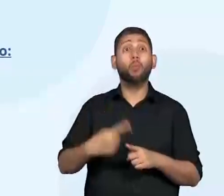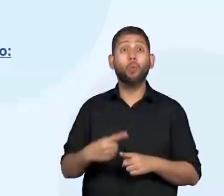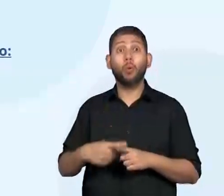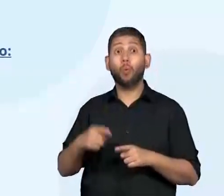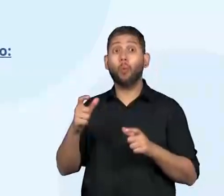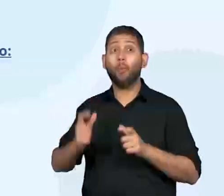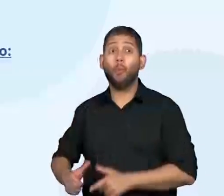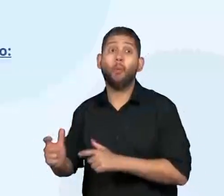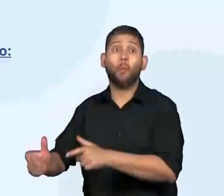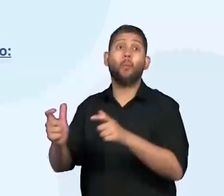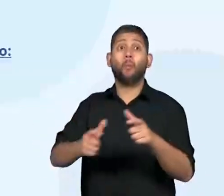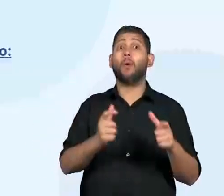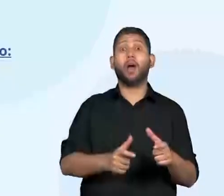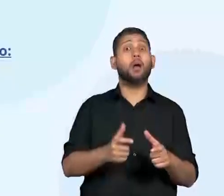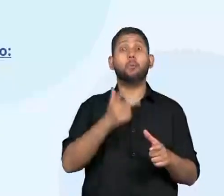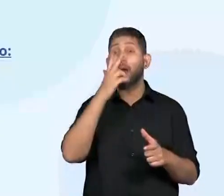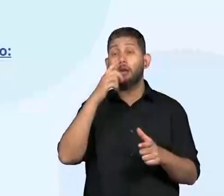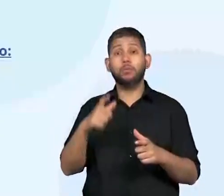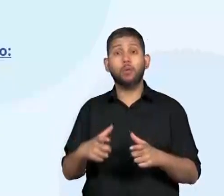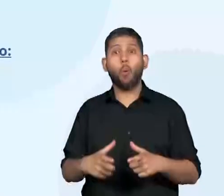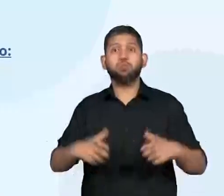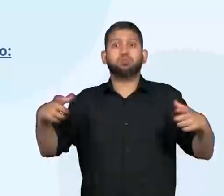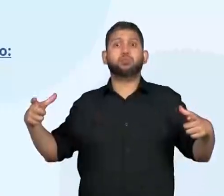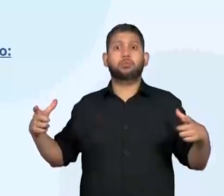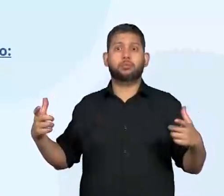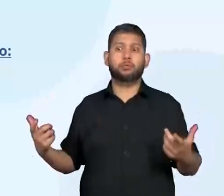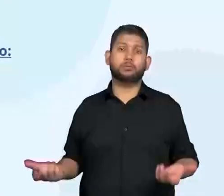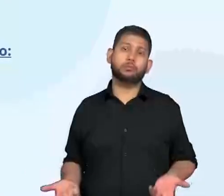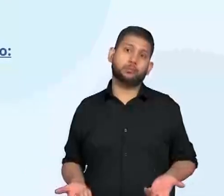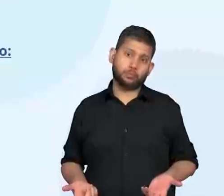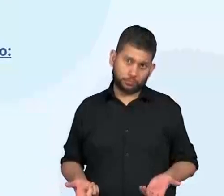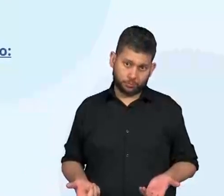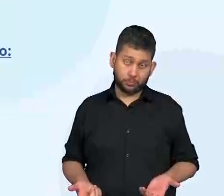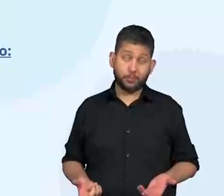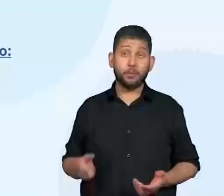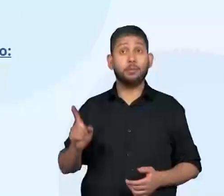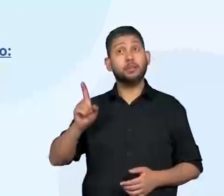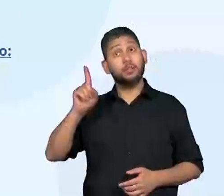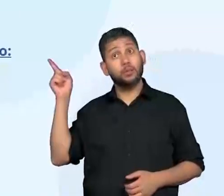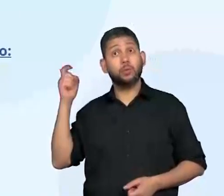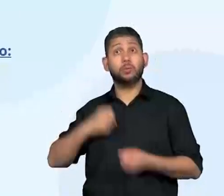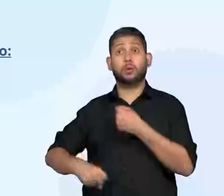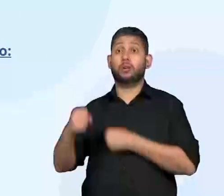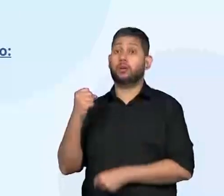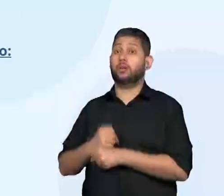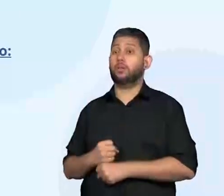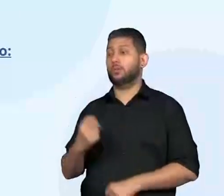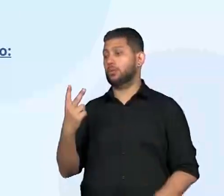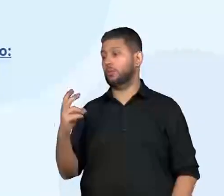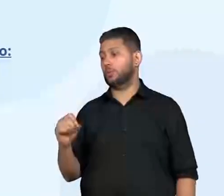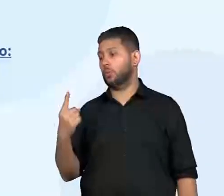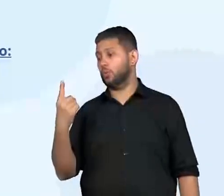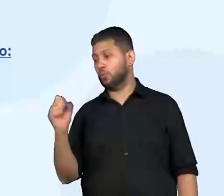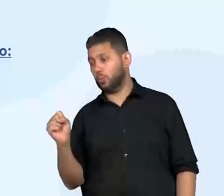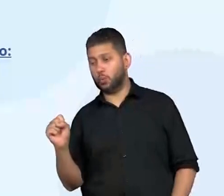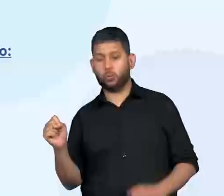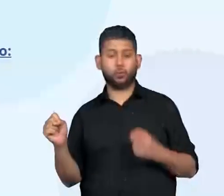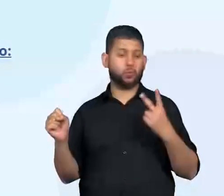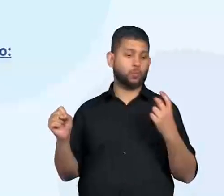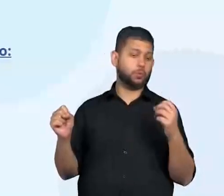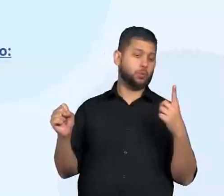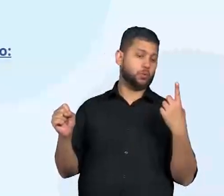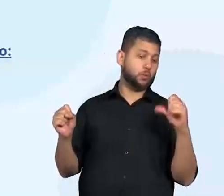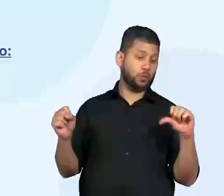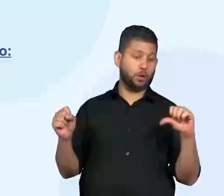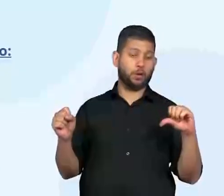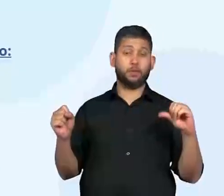várias regiões. Só que aqui estamos nos referindo ao ano de 2018 para